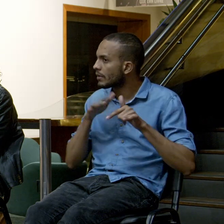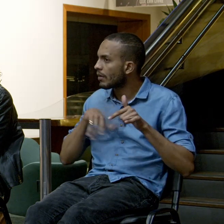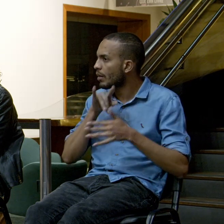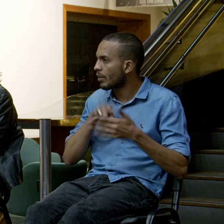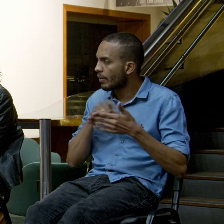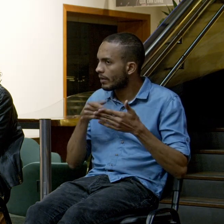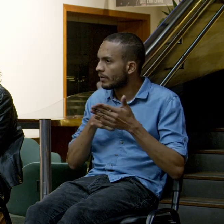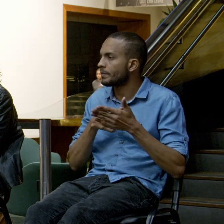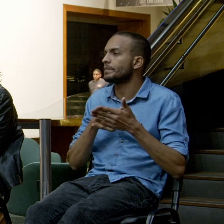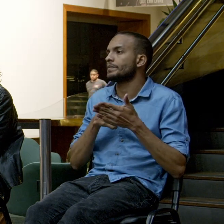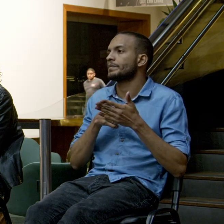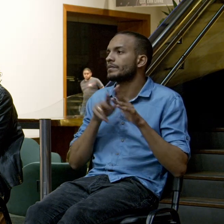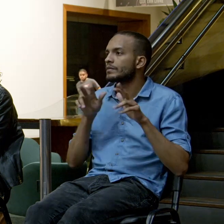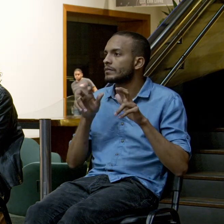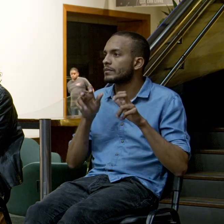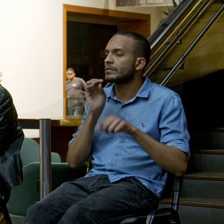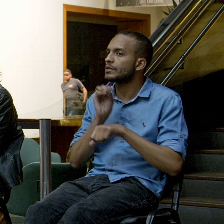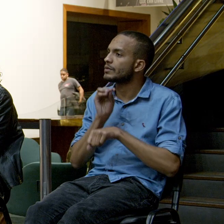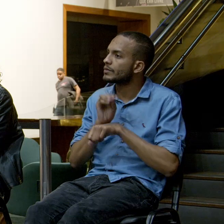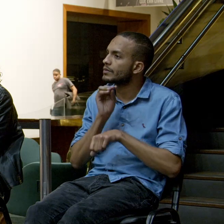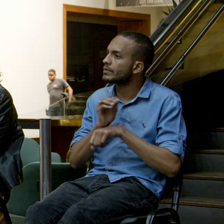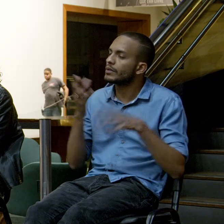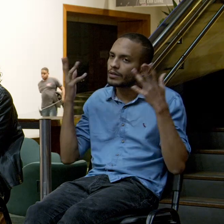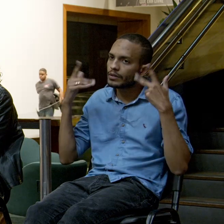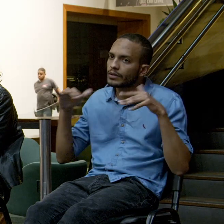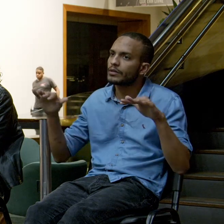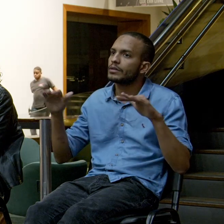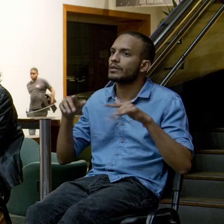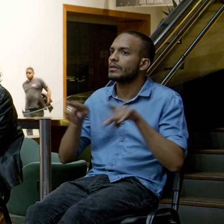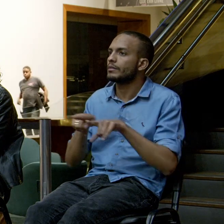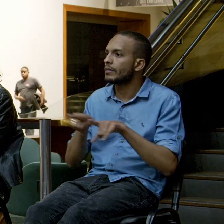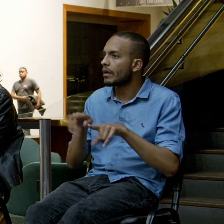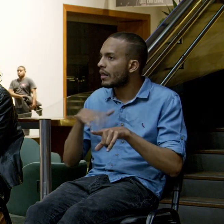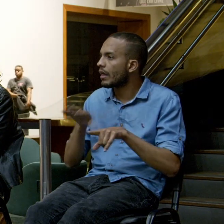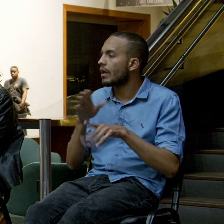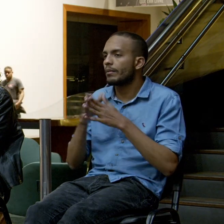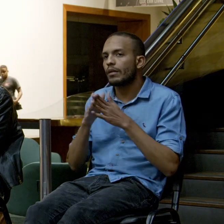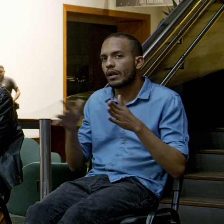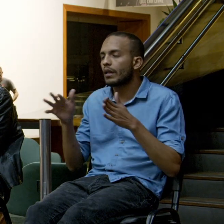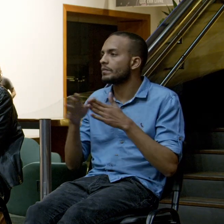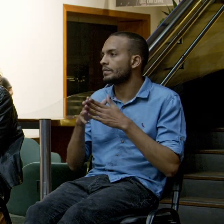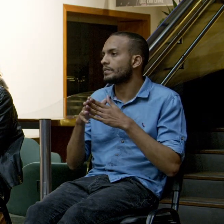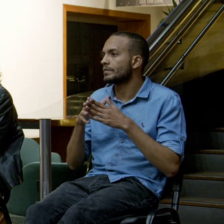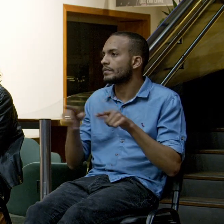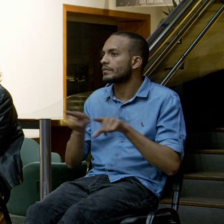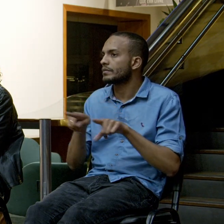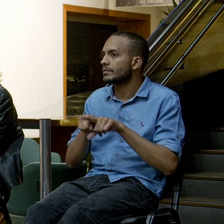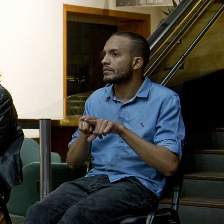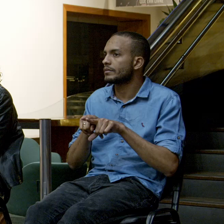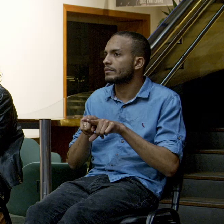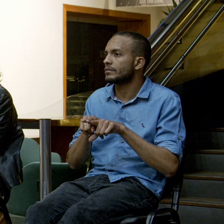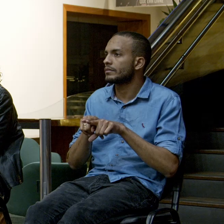Documenta sobre cuidados infantis, uma creche, né, conto isso, da Graziela